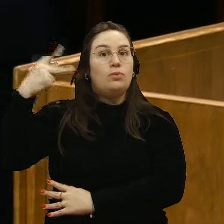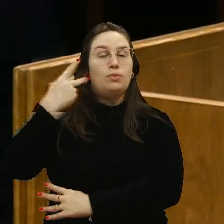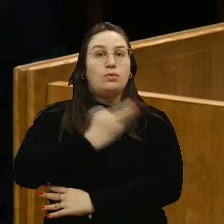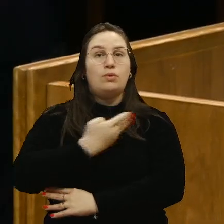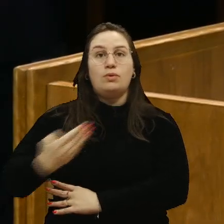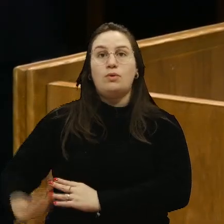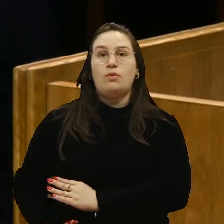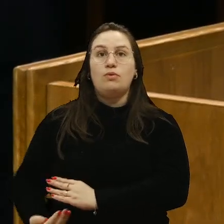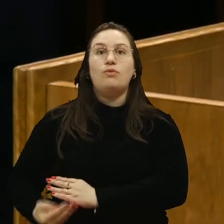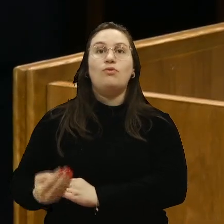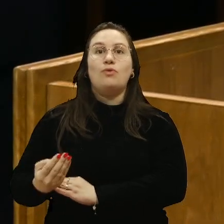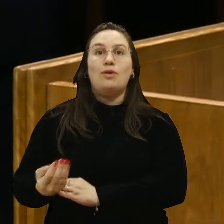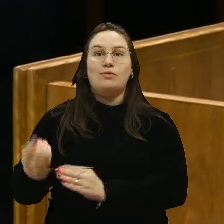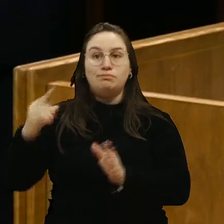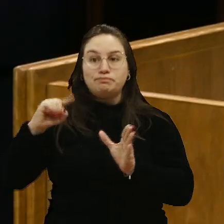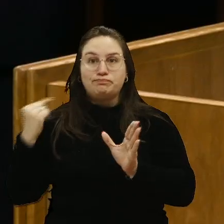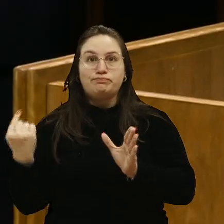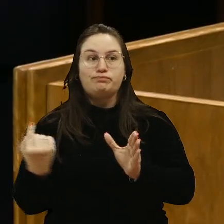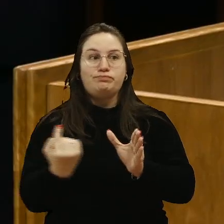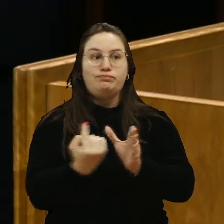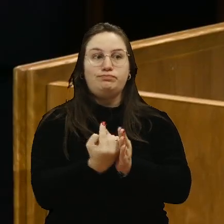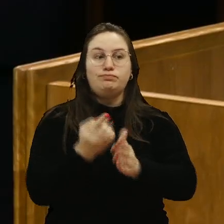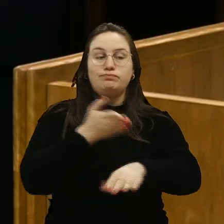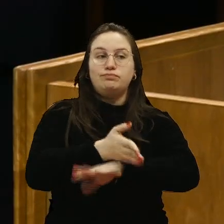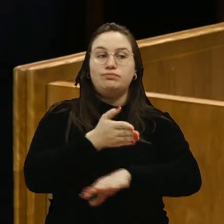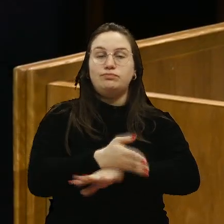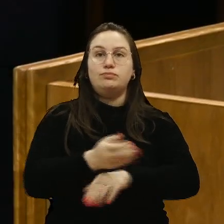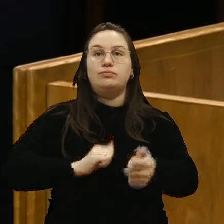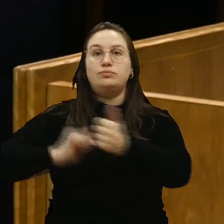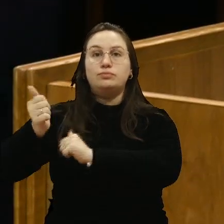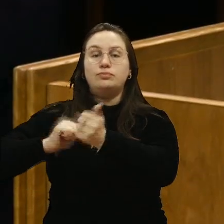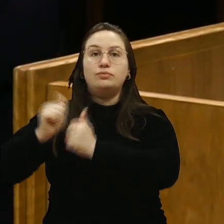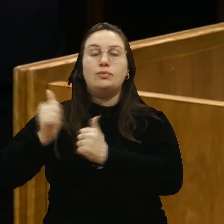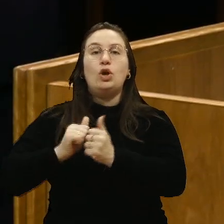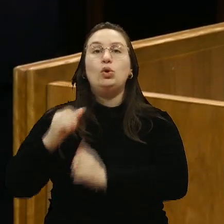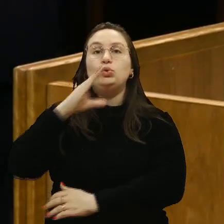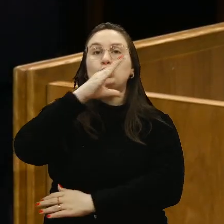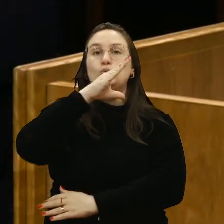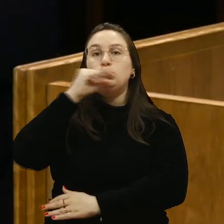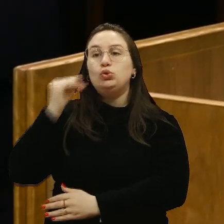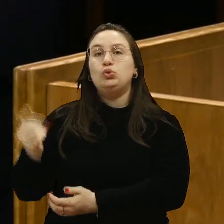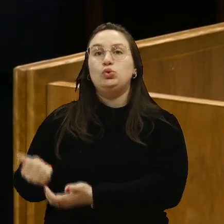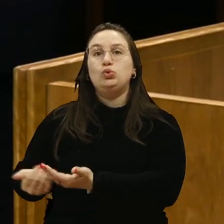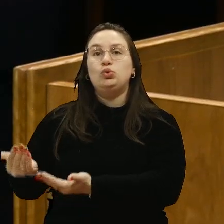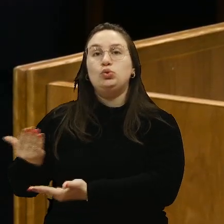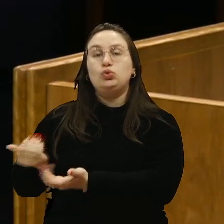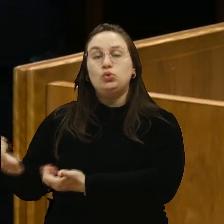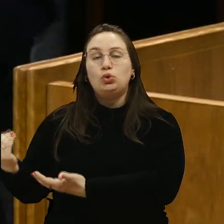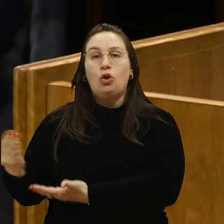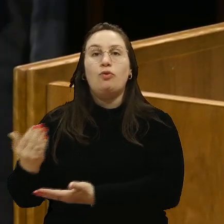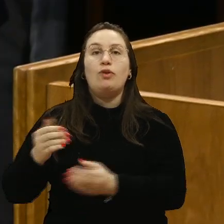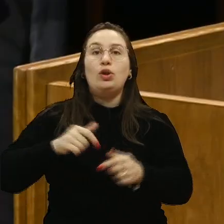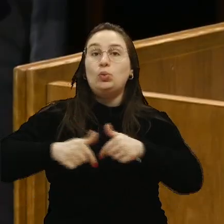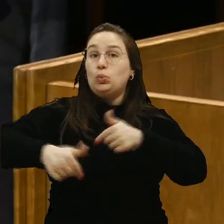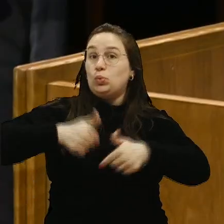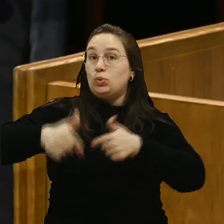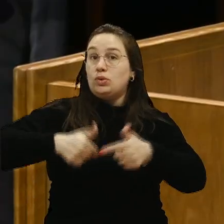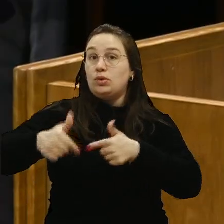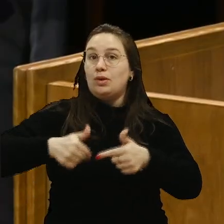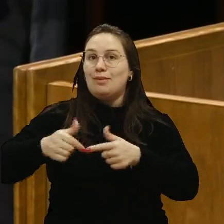de inserção qualificada de adolescentes e jovens no mercado de trabalho, conciliando